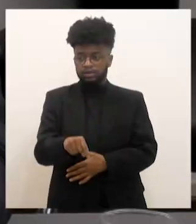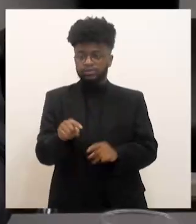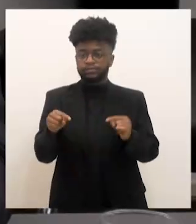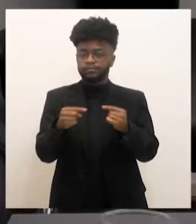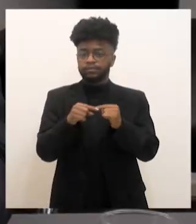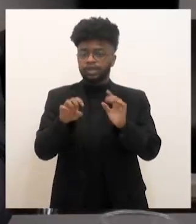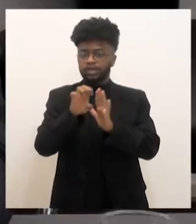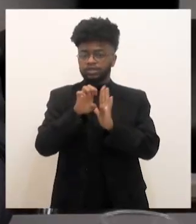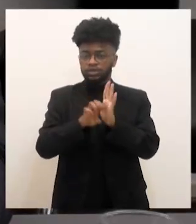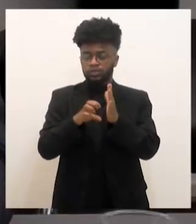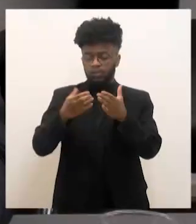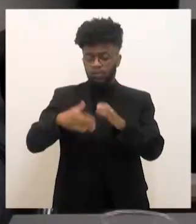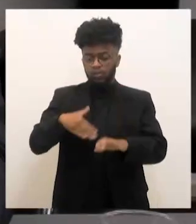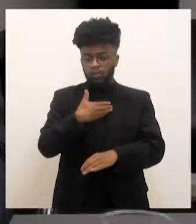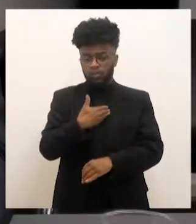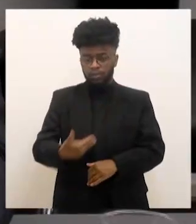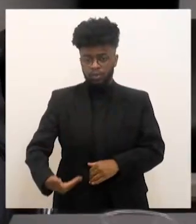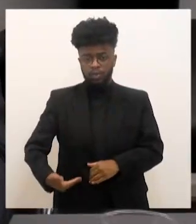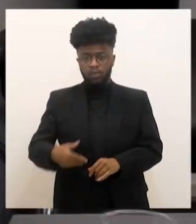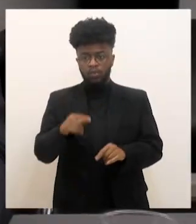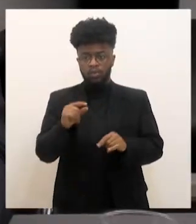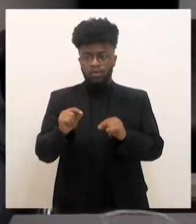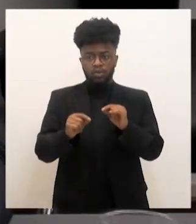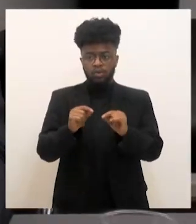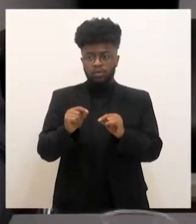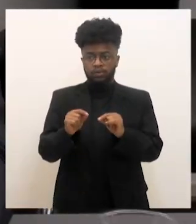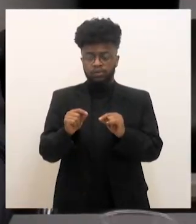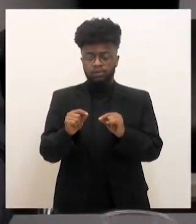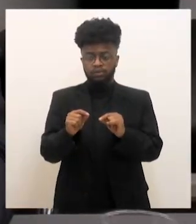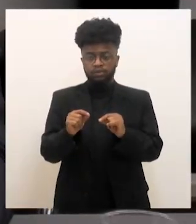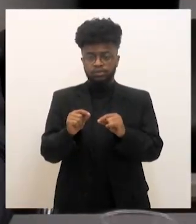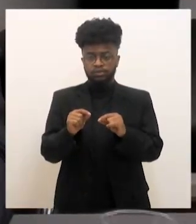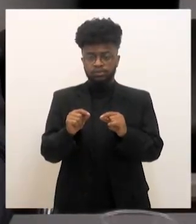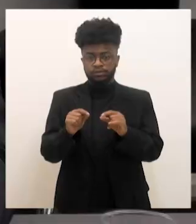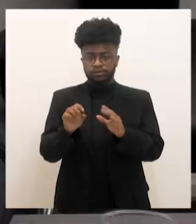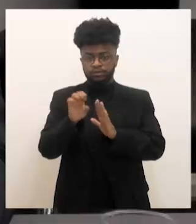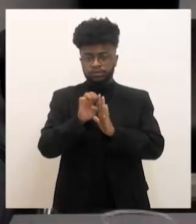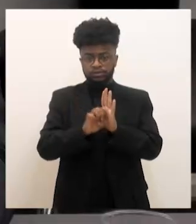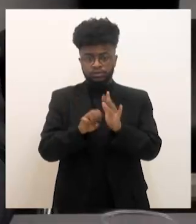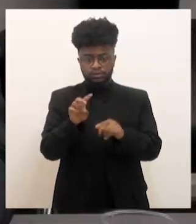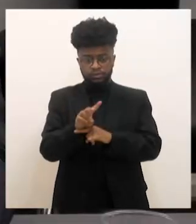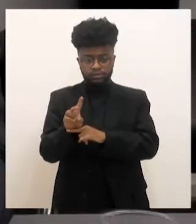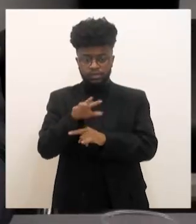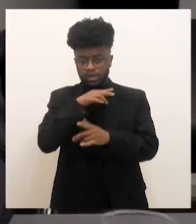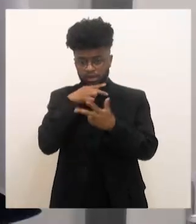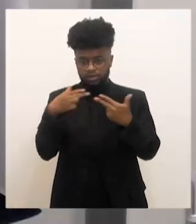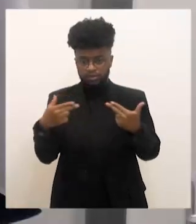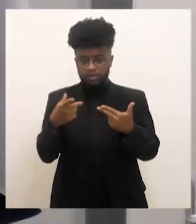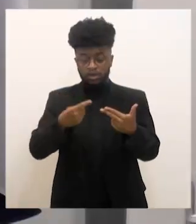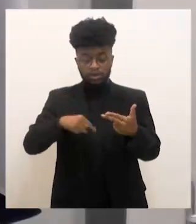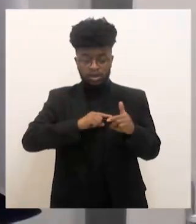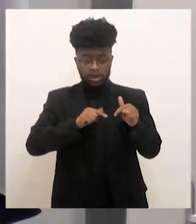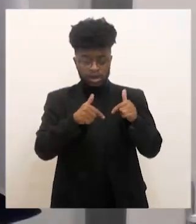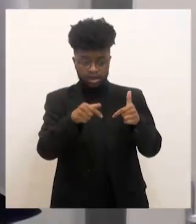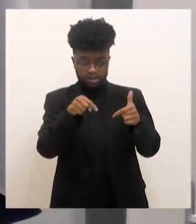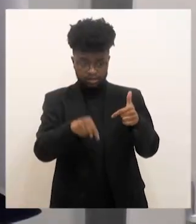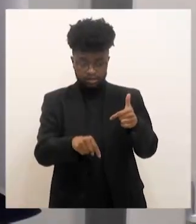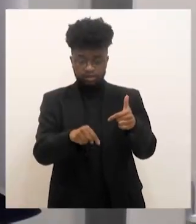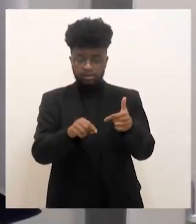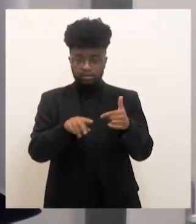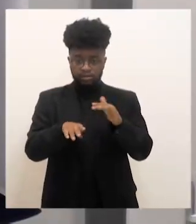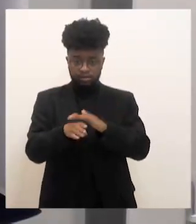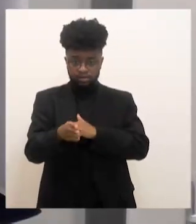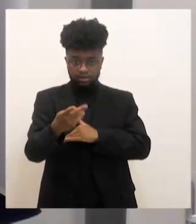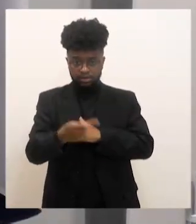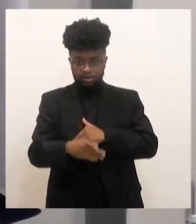de Concurso Público, Estatuto de Proteção de Animais... Me permite uma parte? O que a gente tem feito aqui de a forma habitual na